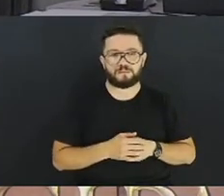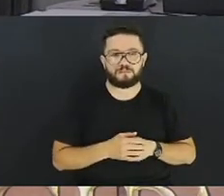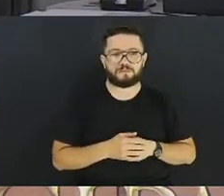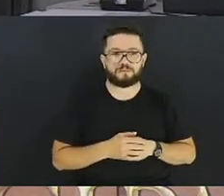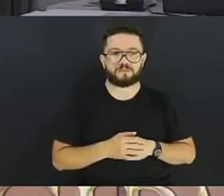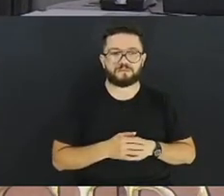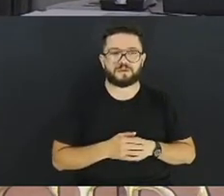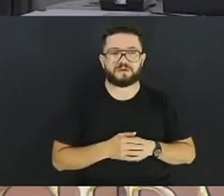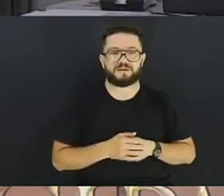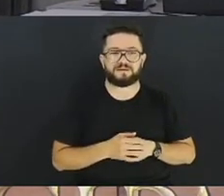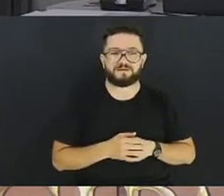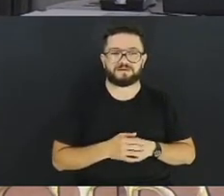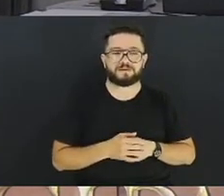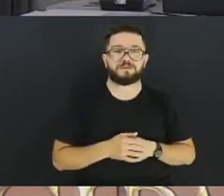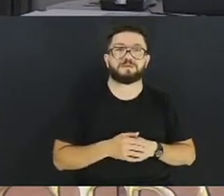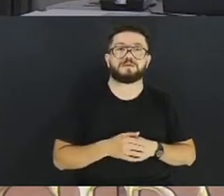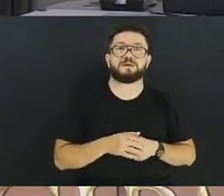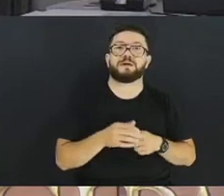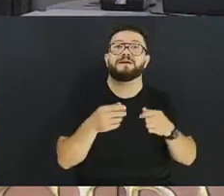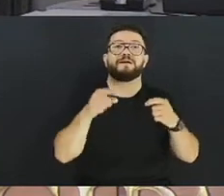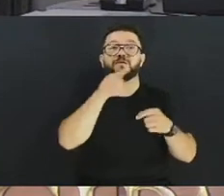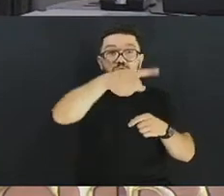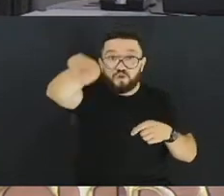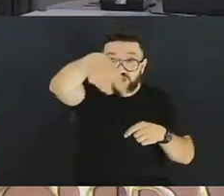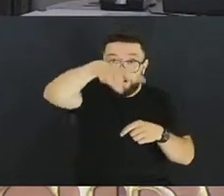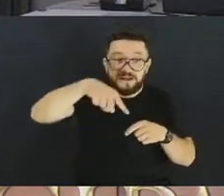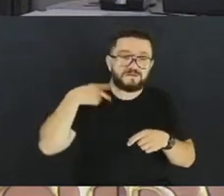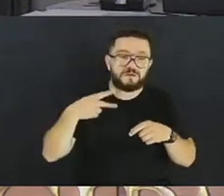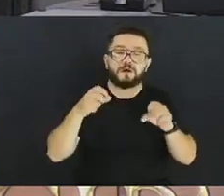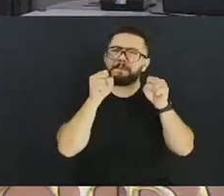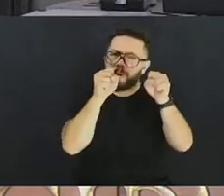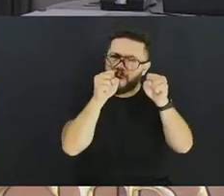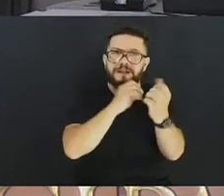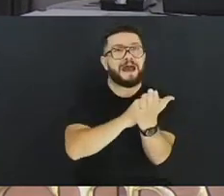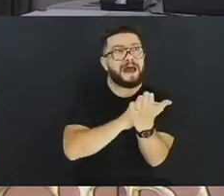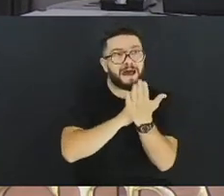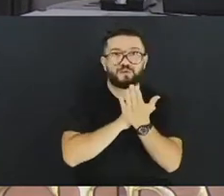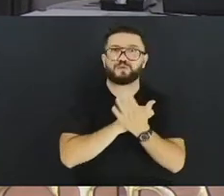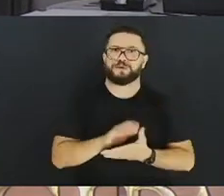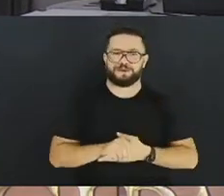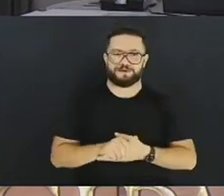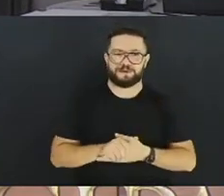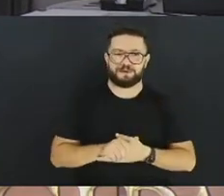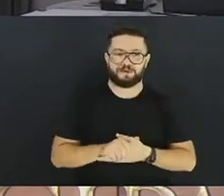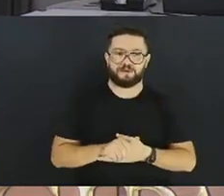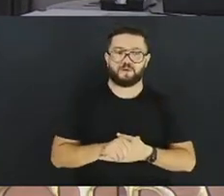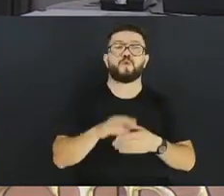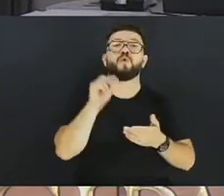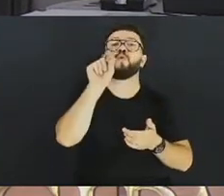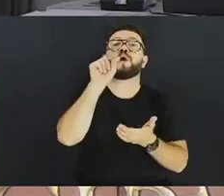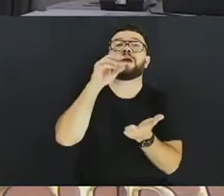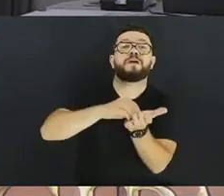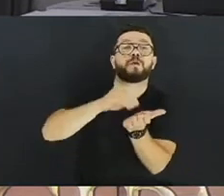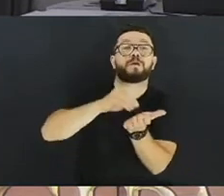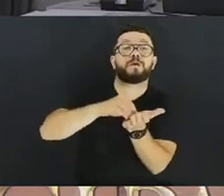Legisladores, ajudem, ajudem, ajudem a salvar a Araucária. Porque o problema dela é de legislação, não